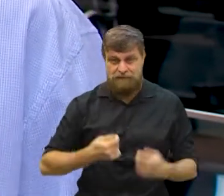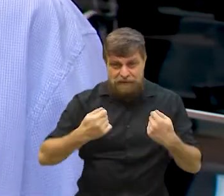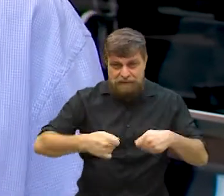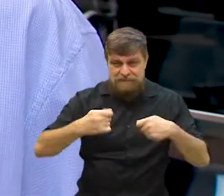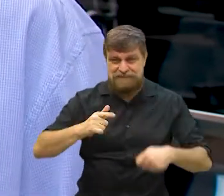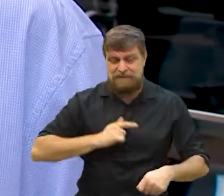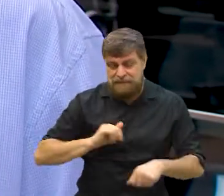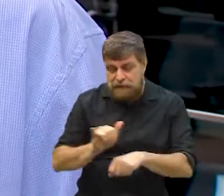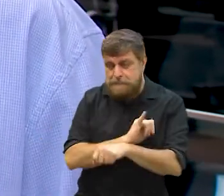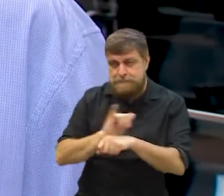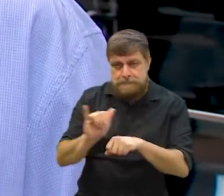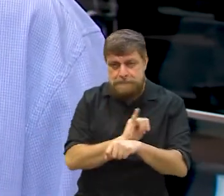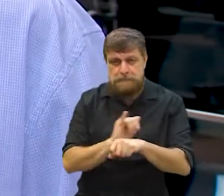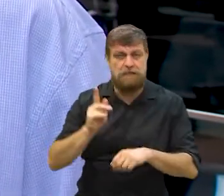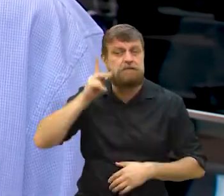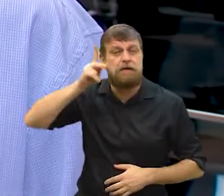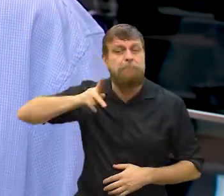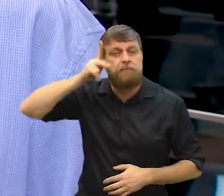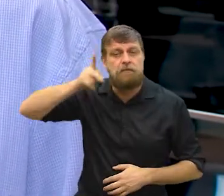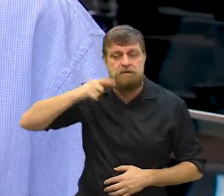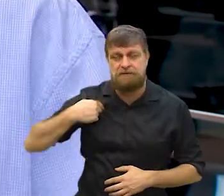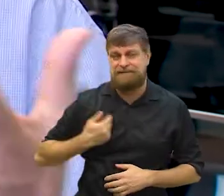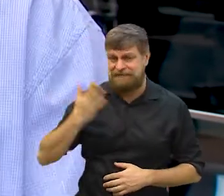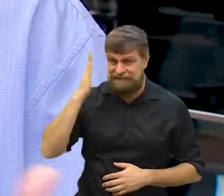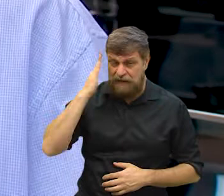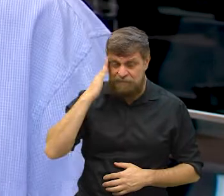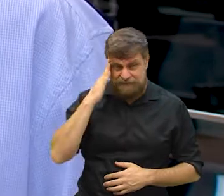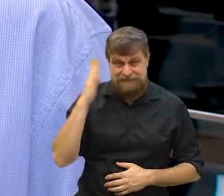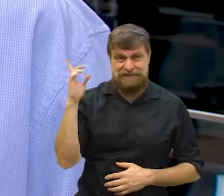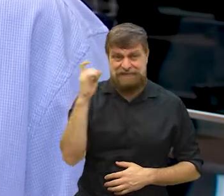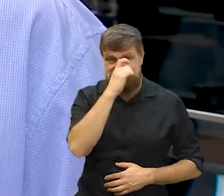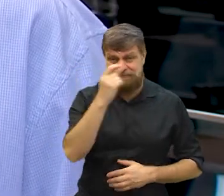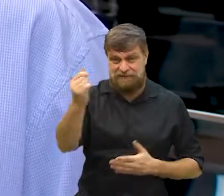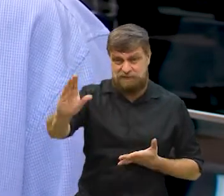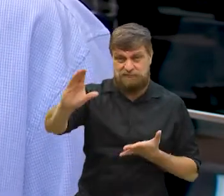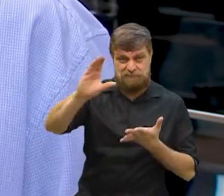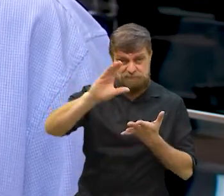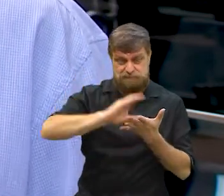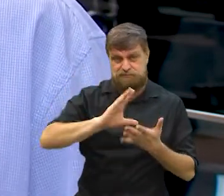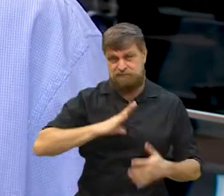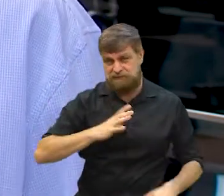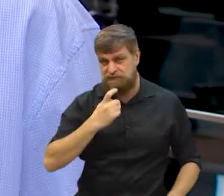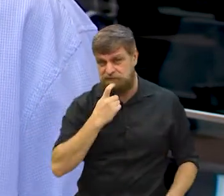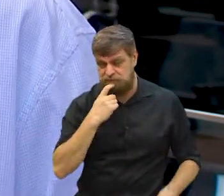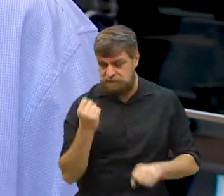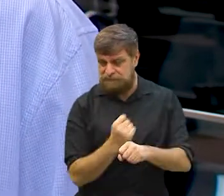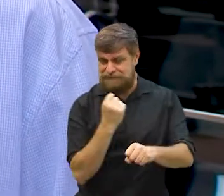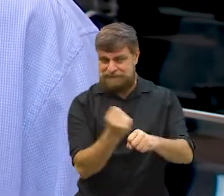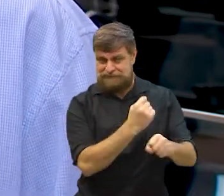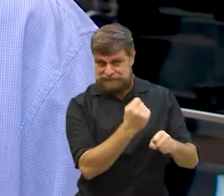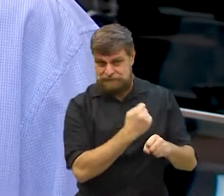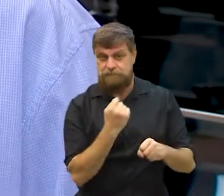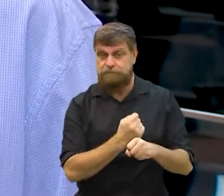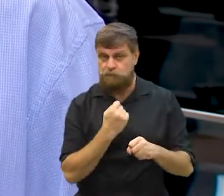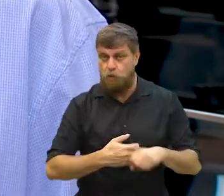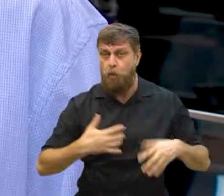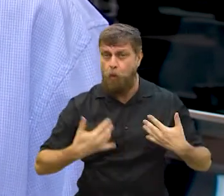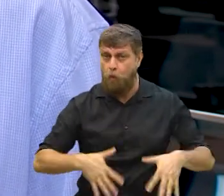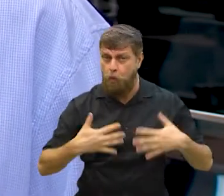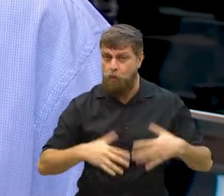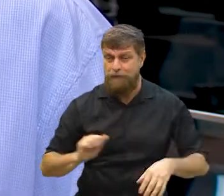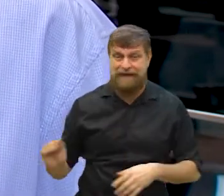Isso vai vai ver que ele é muito articulação política e sabe como é difícil para a cidade de obras de grande